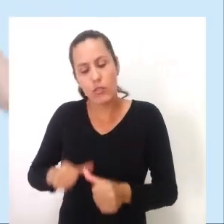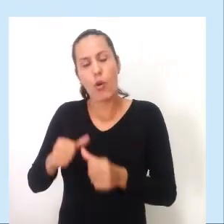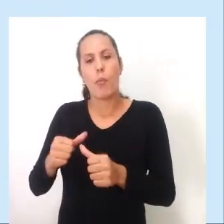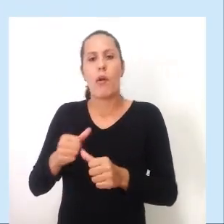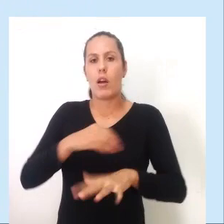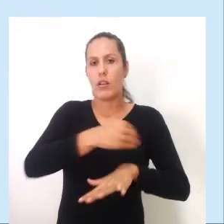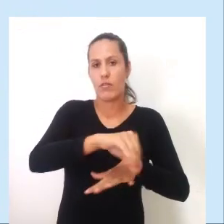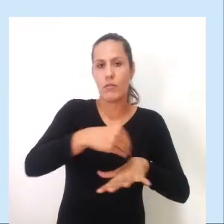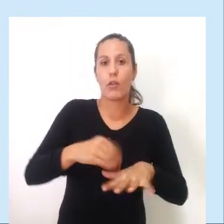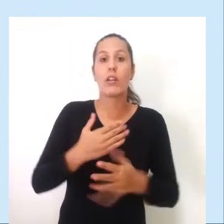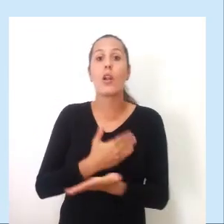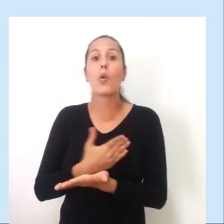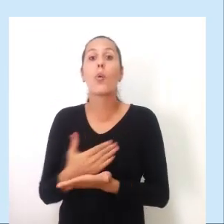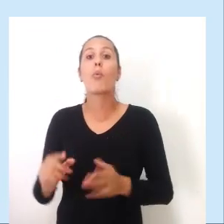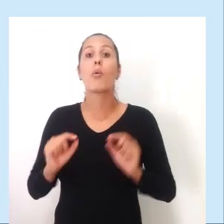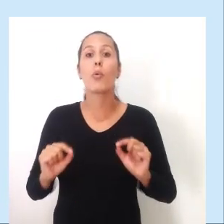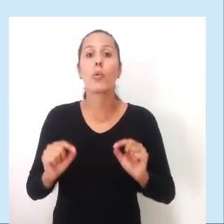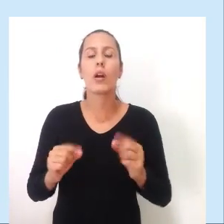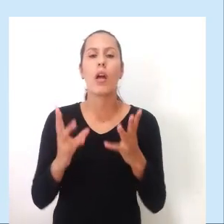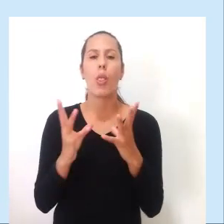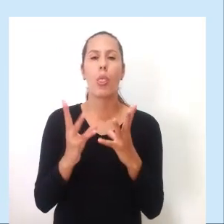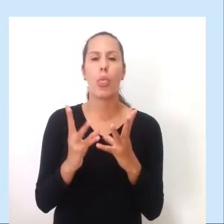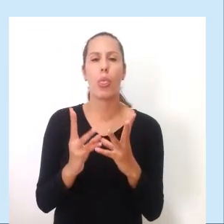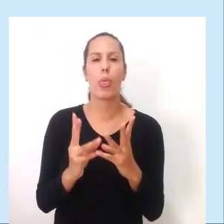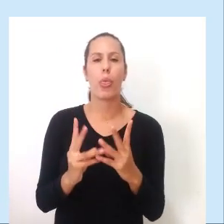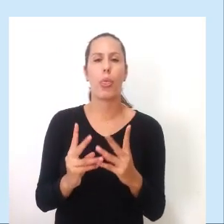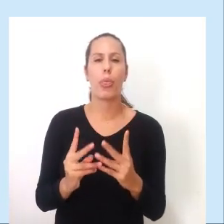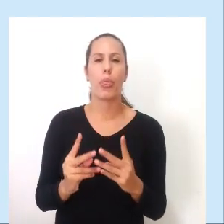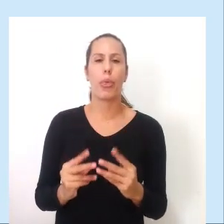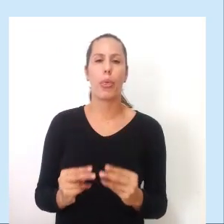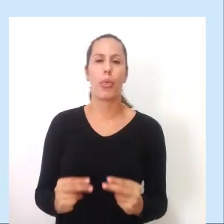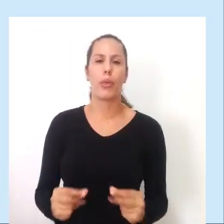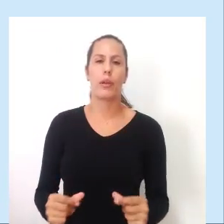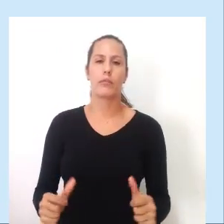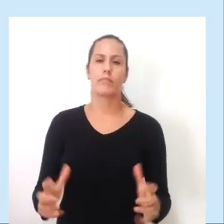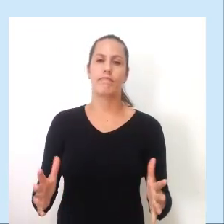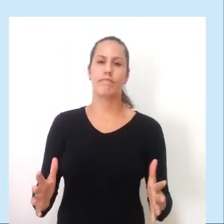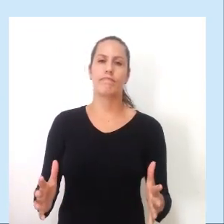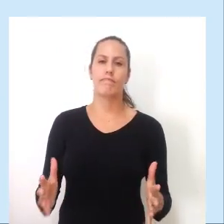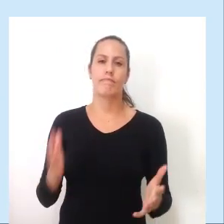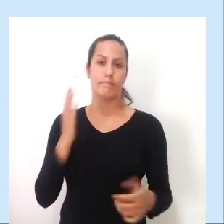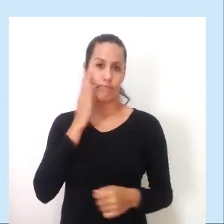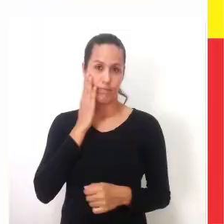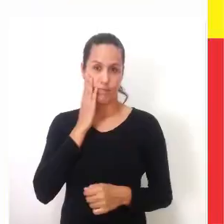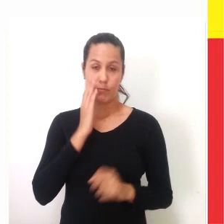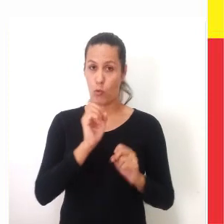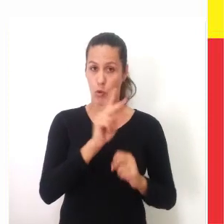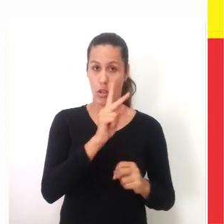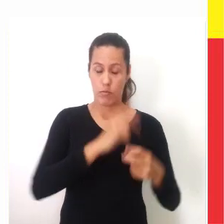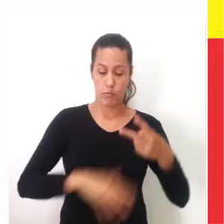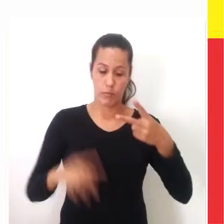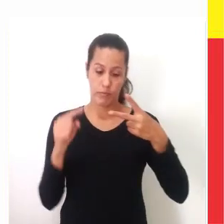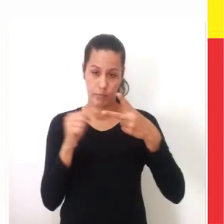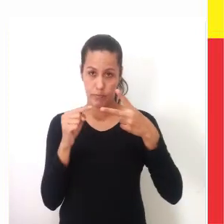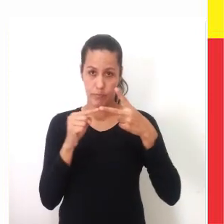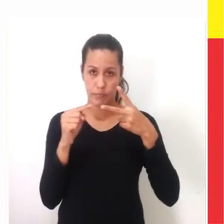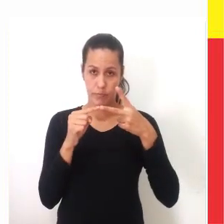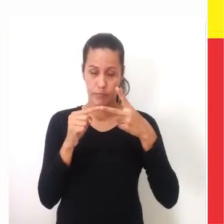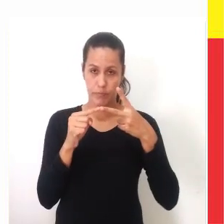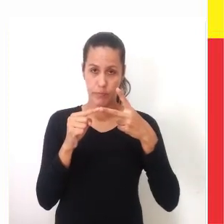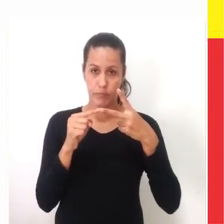fóssil e ele começa a entrar em decomposição, ok? Segunda